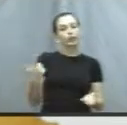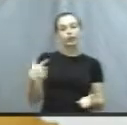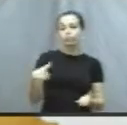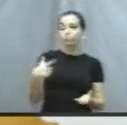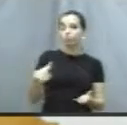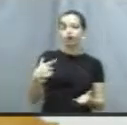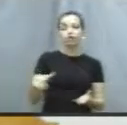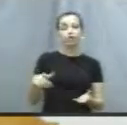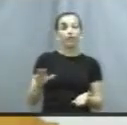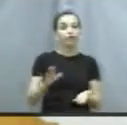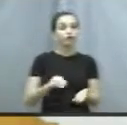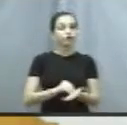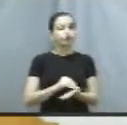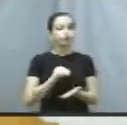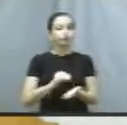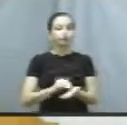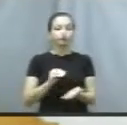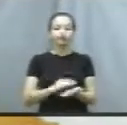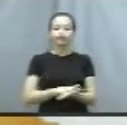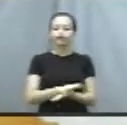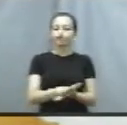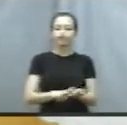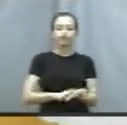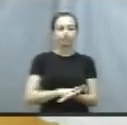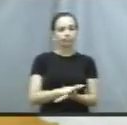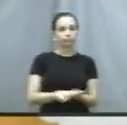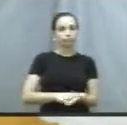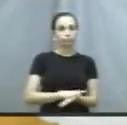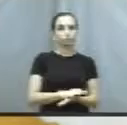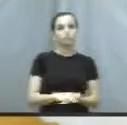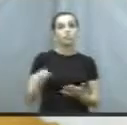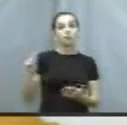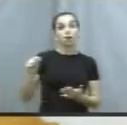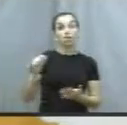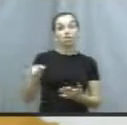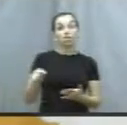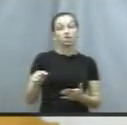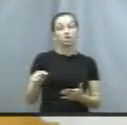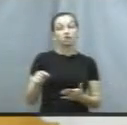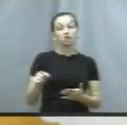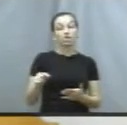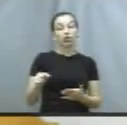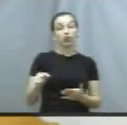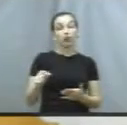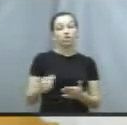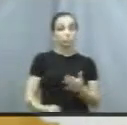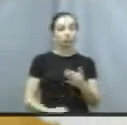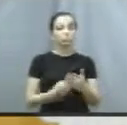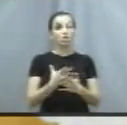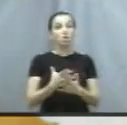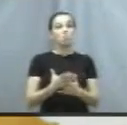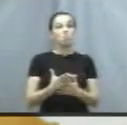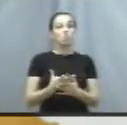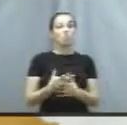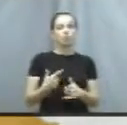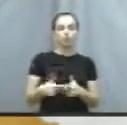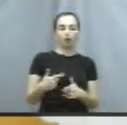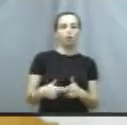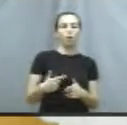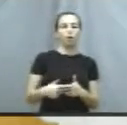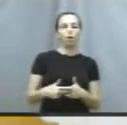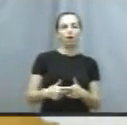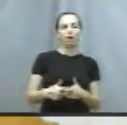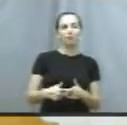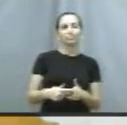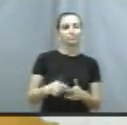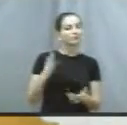de imagem nenhuma, porque, segundo eles, descobriram naquele exato momento um problema que não estava gravando imagem. Ou seja, a gente tem que